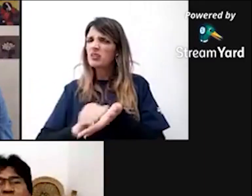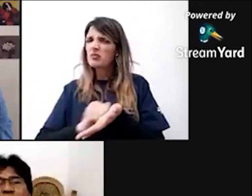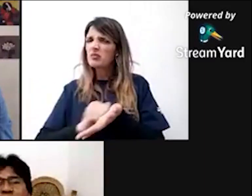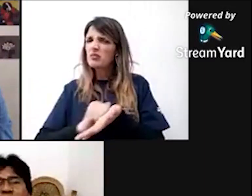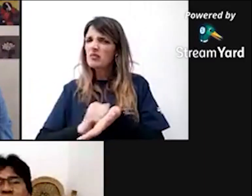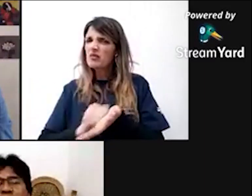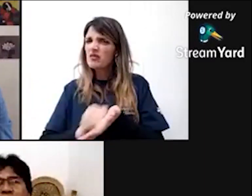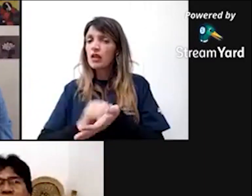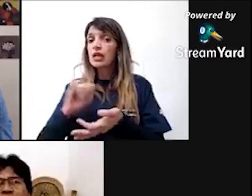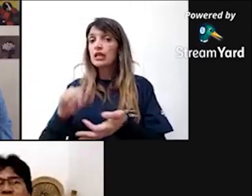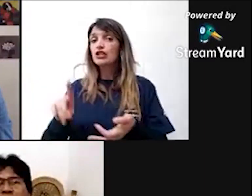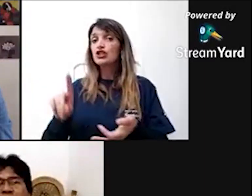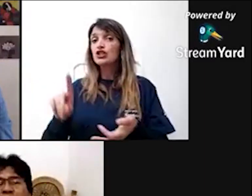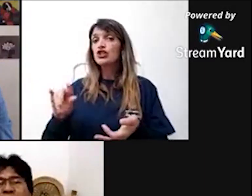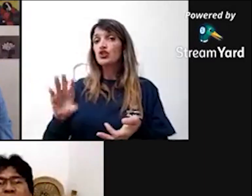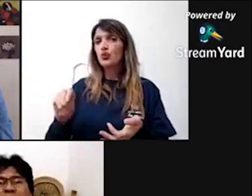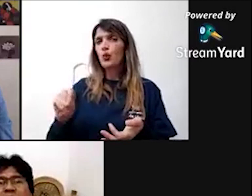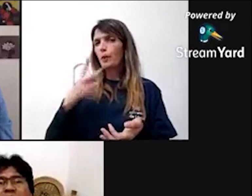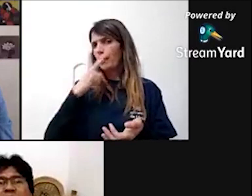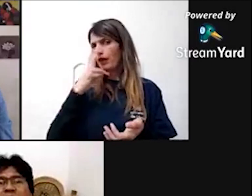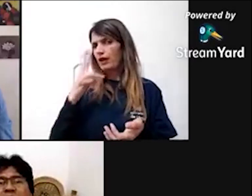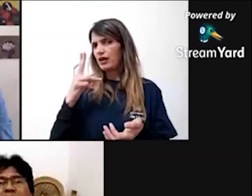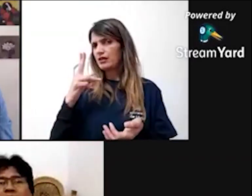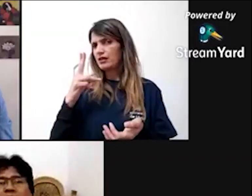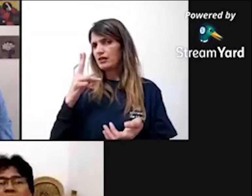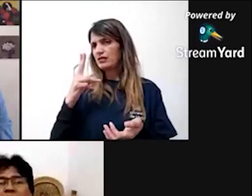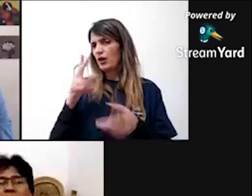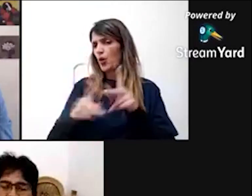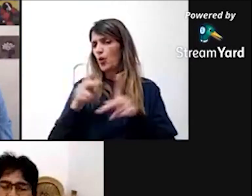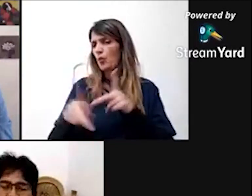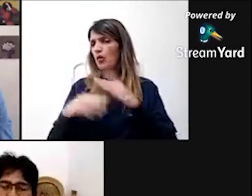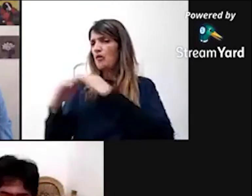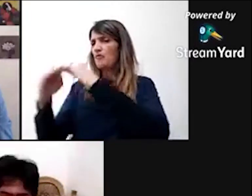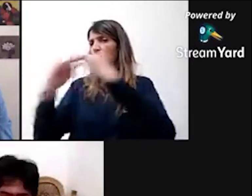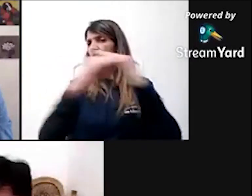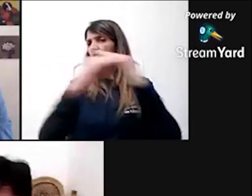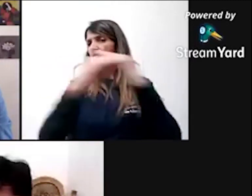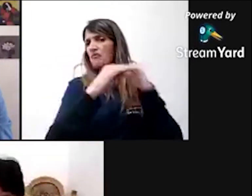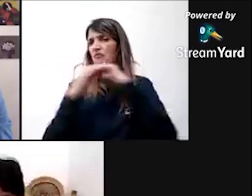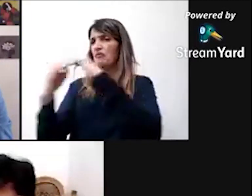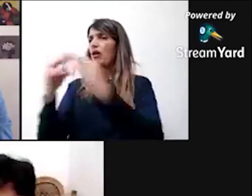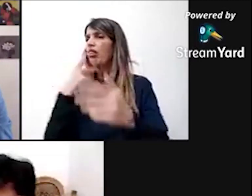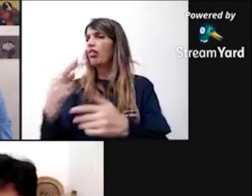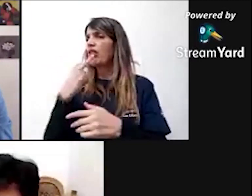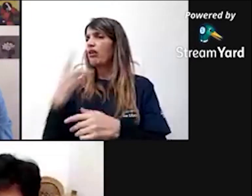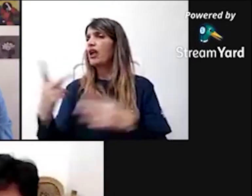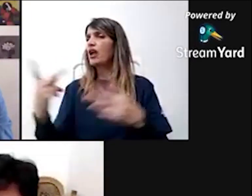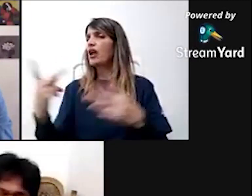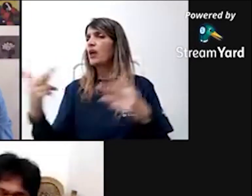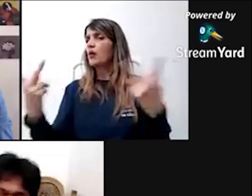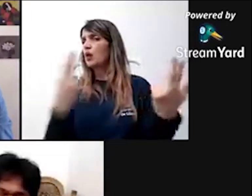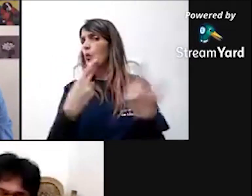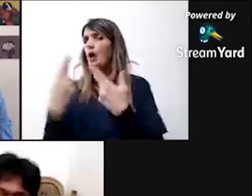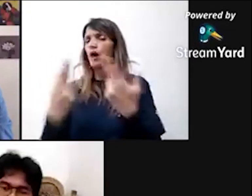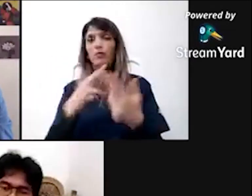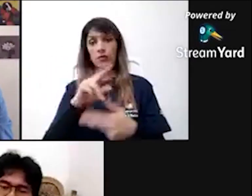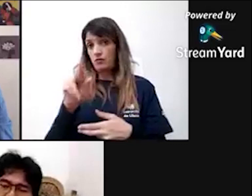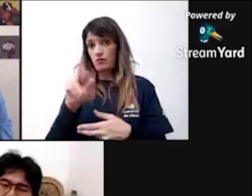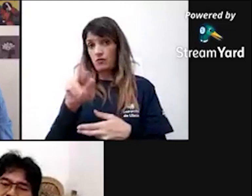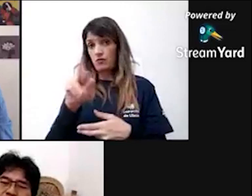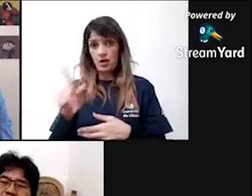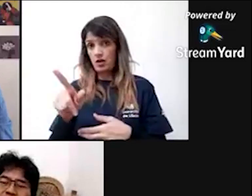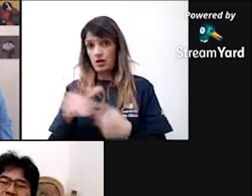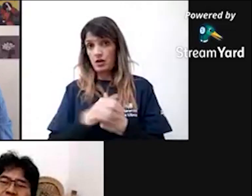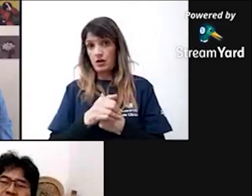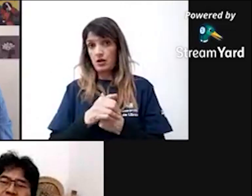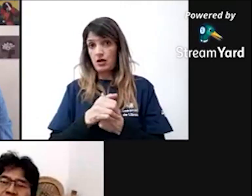índio, dá a impressão que nós somos do mesmo povo, da mesma cultura, falamos a mesma língua, e não se trata disso. Cristino falou que